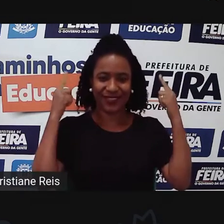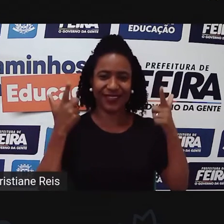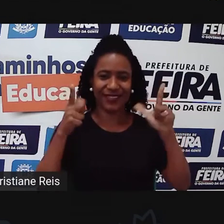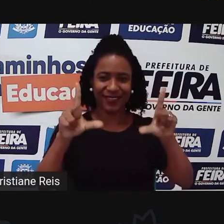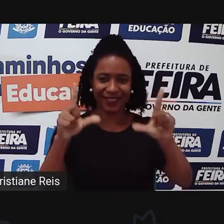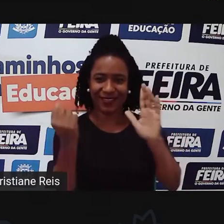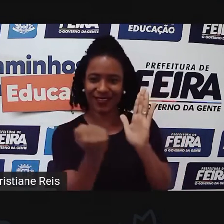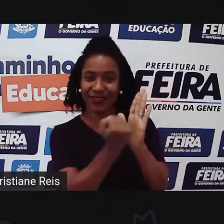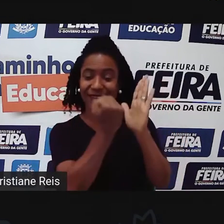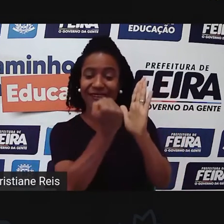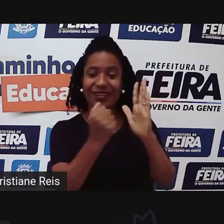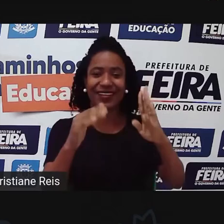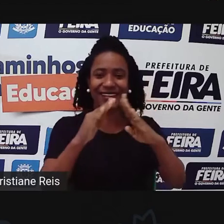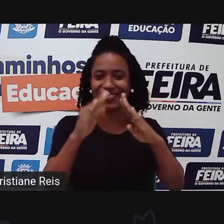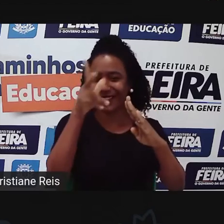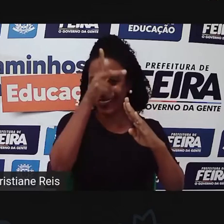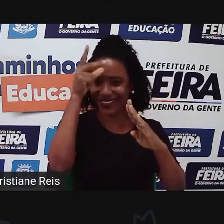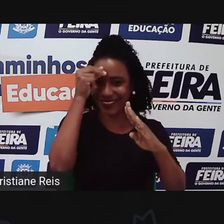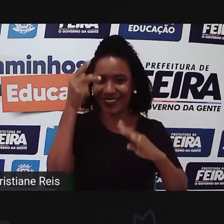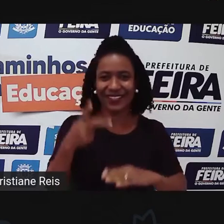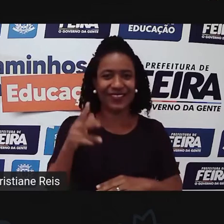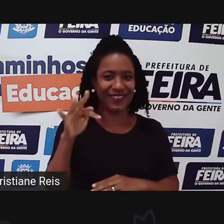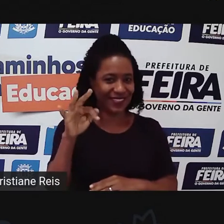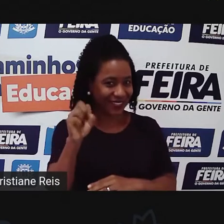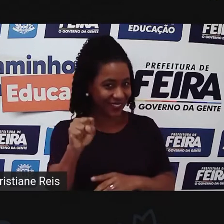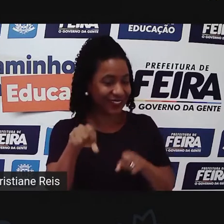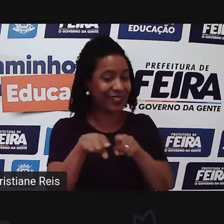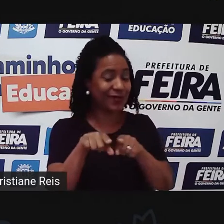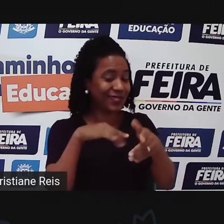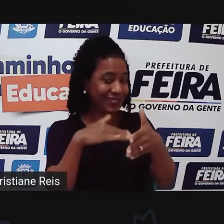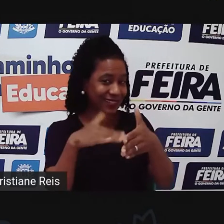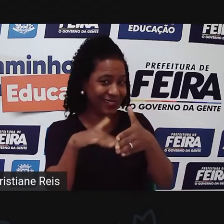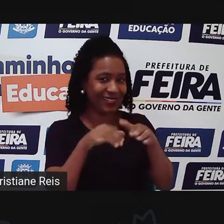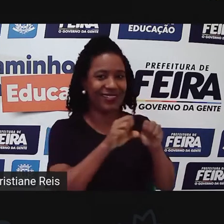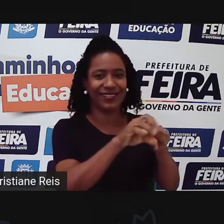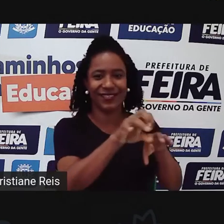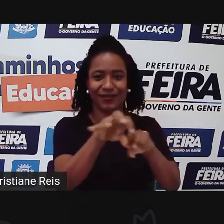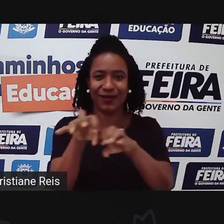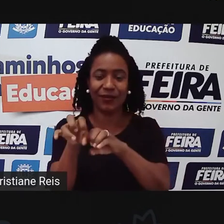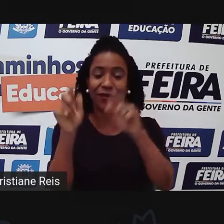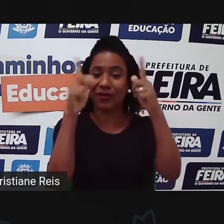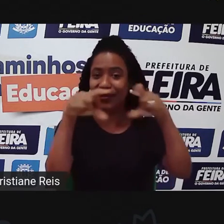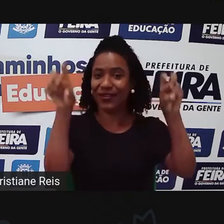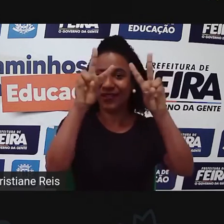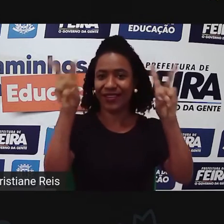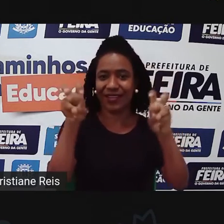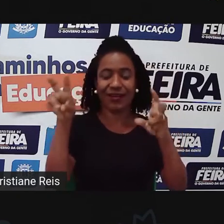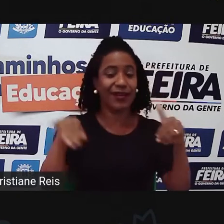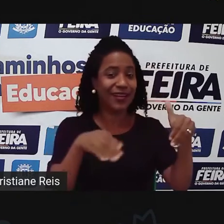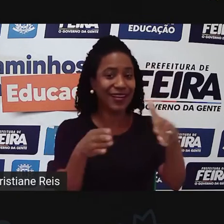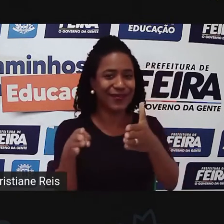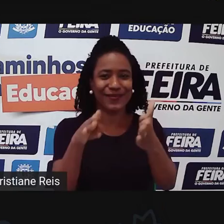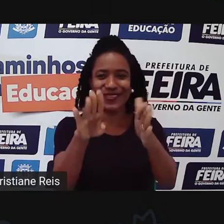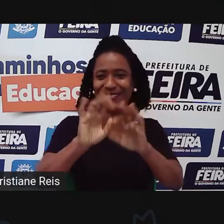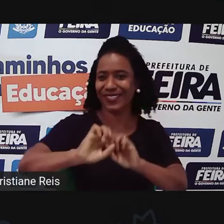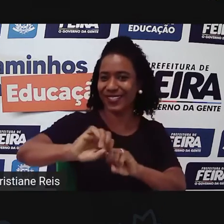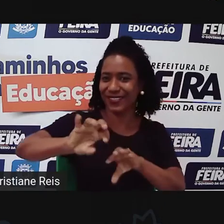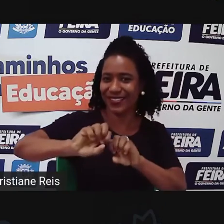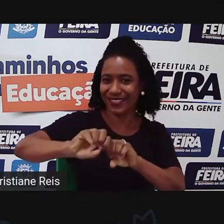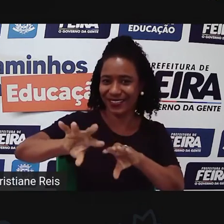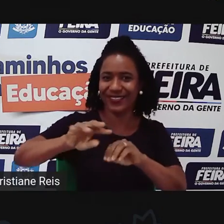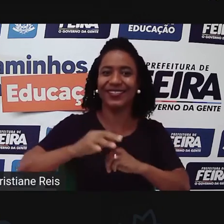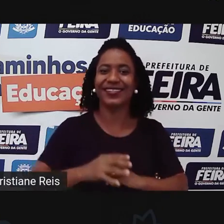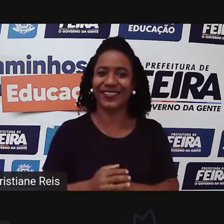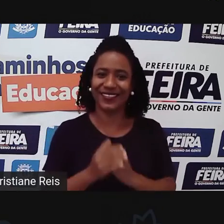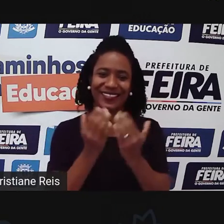Prefeitura Municipal de Feira de Santana, da Secretaria de Educação do município, uma frase, né, Caminhos, né, da Educação,